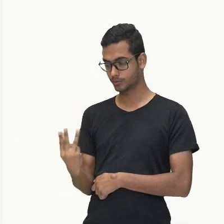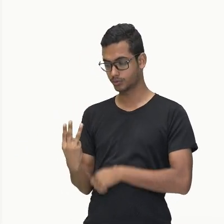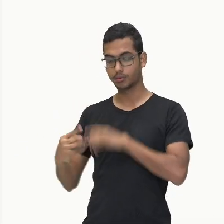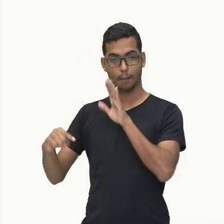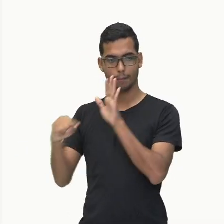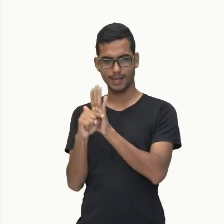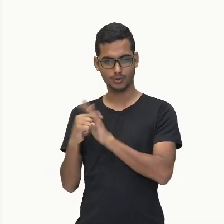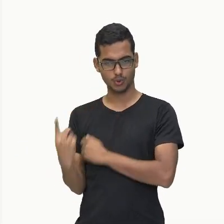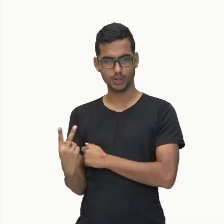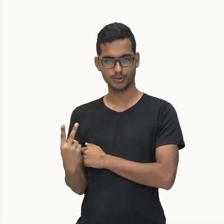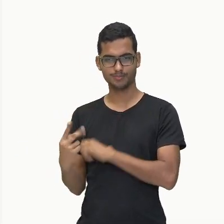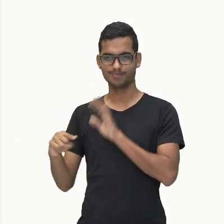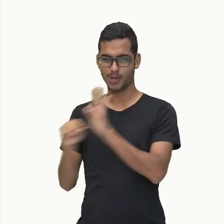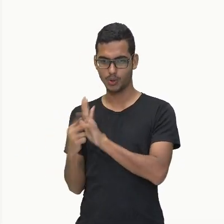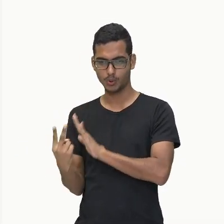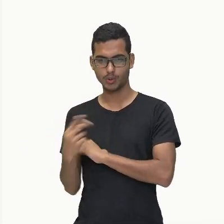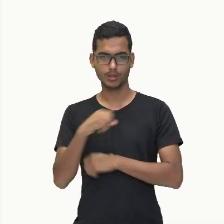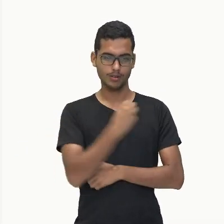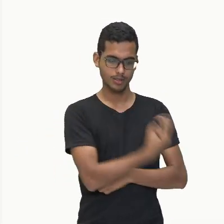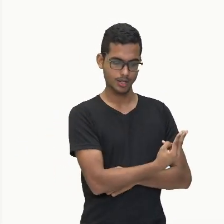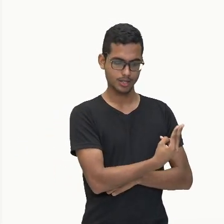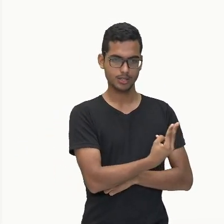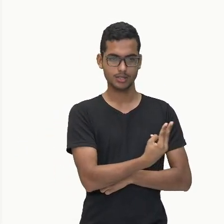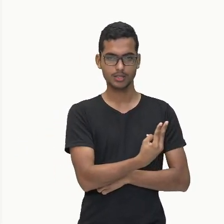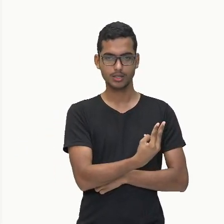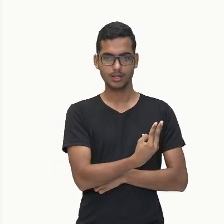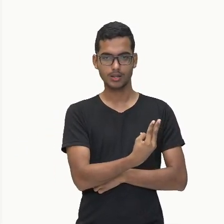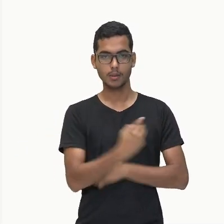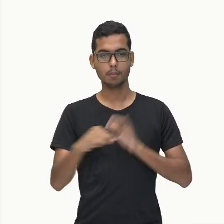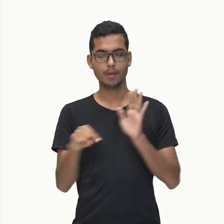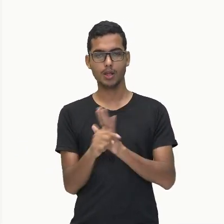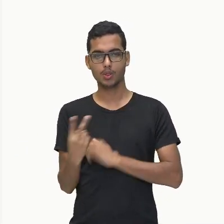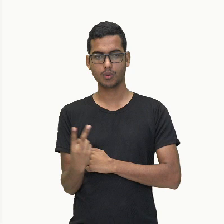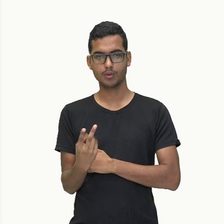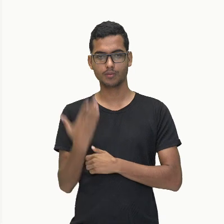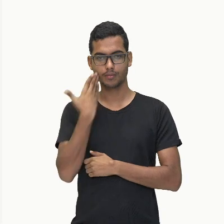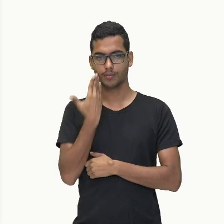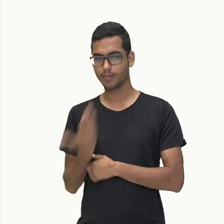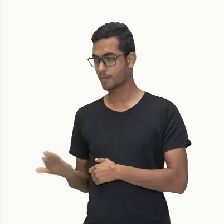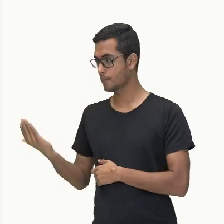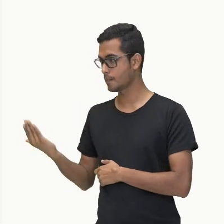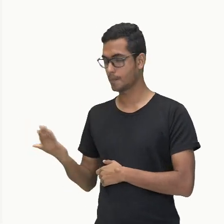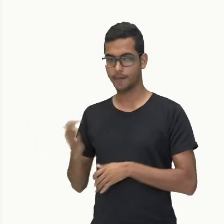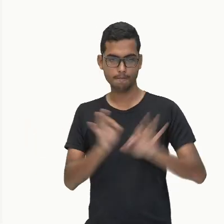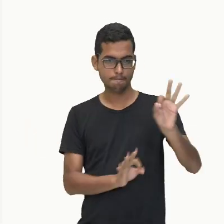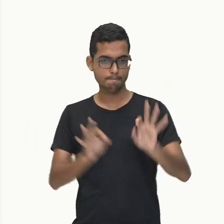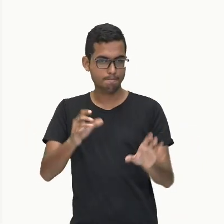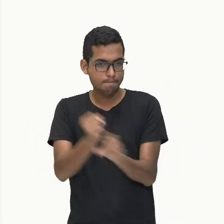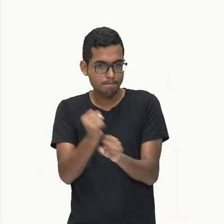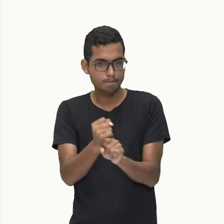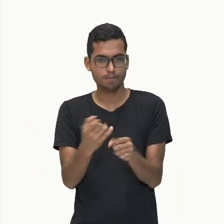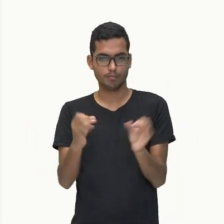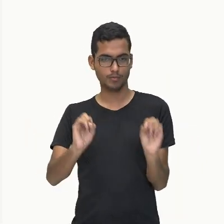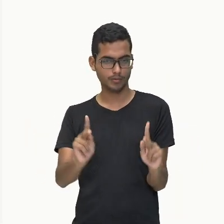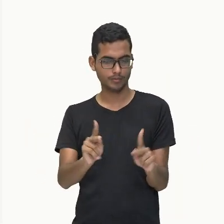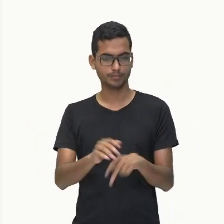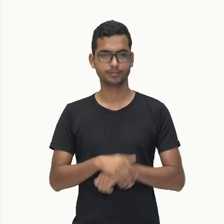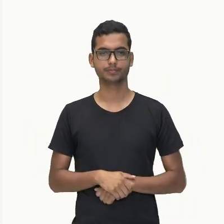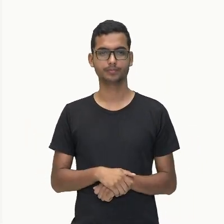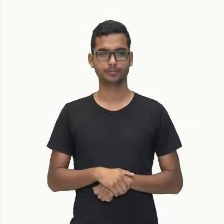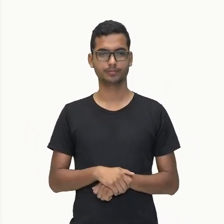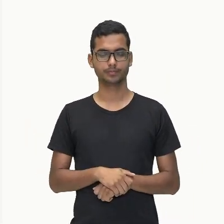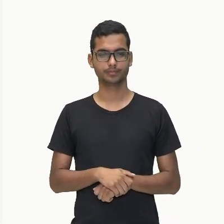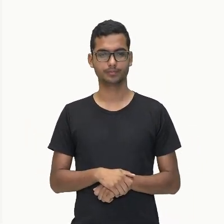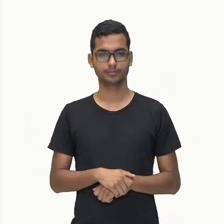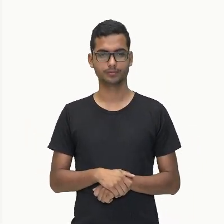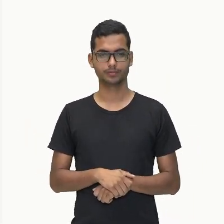3 menos 2, tá? O menos, porque a gente faz essa subtração, e